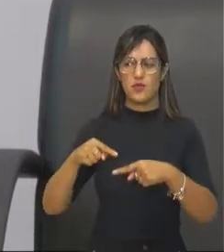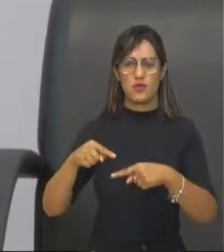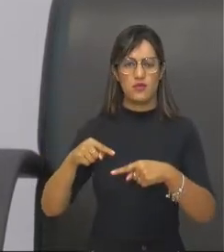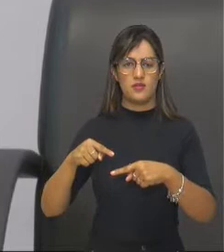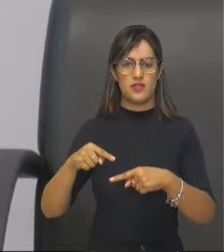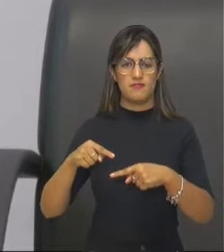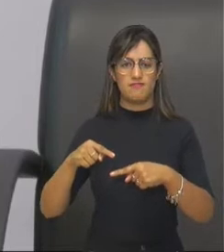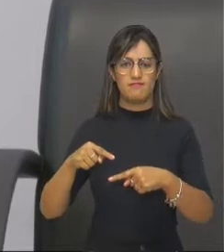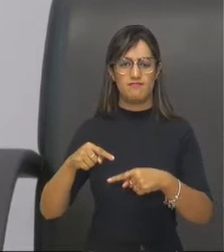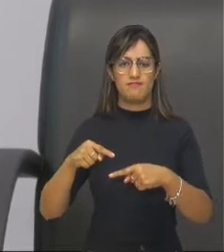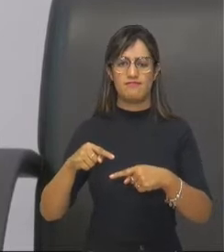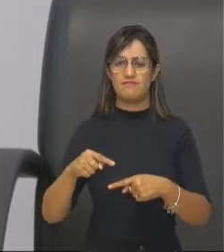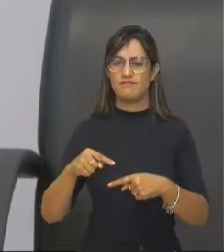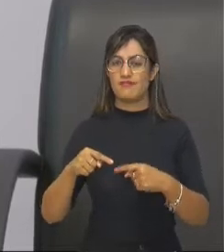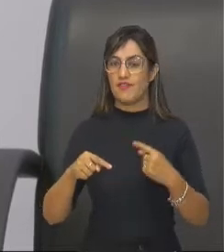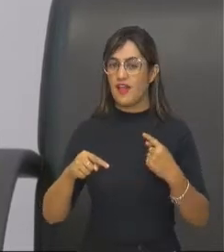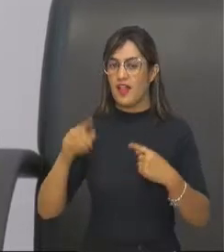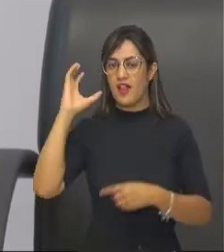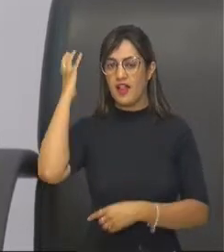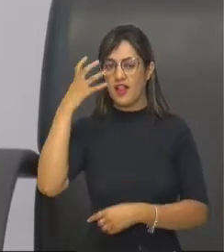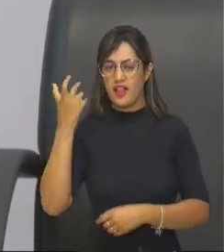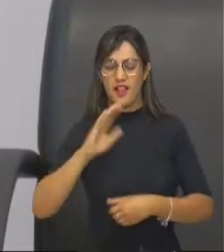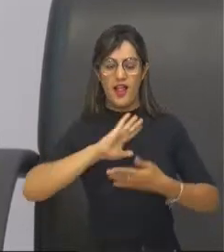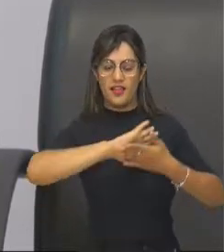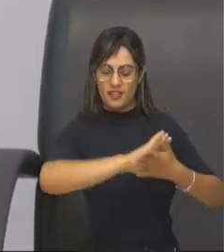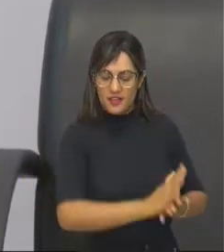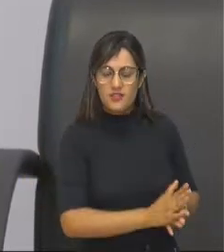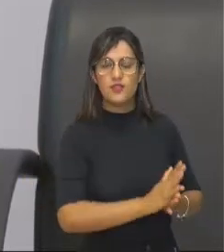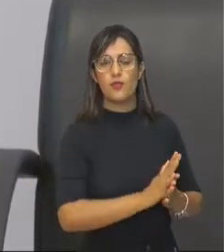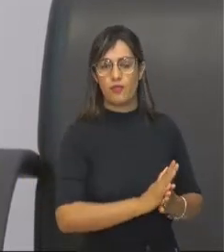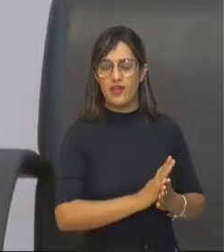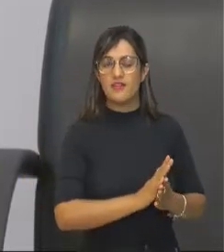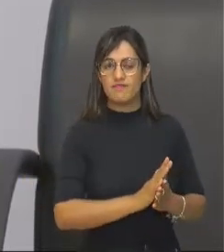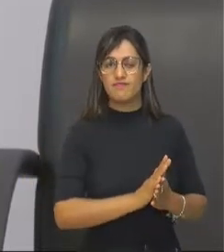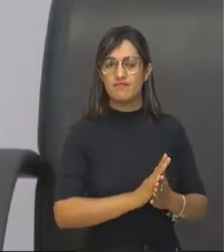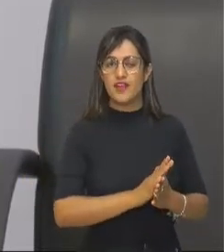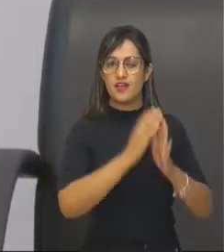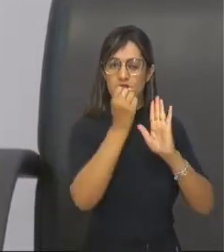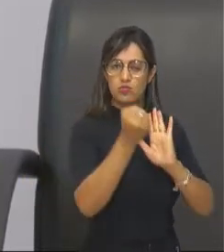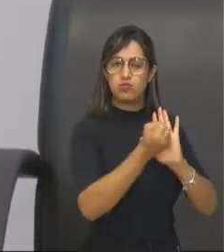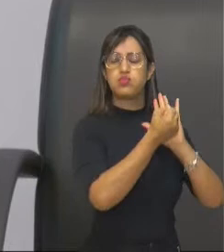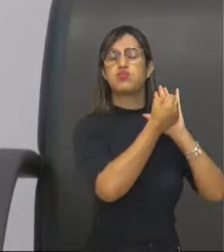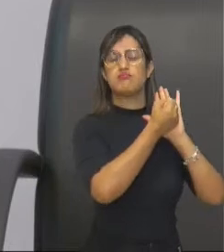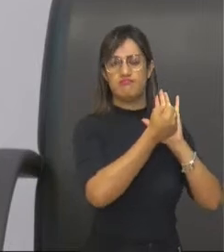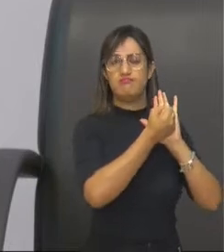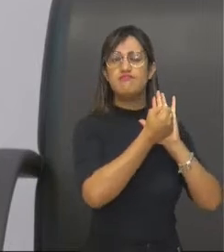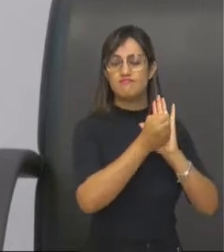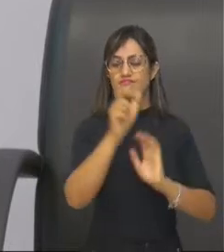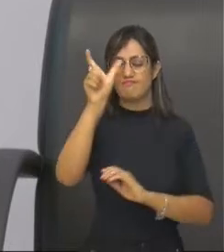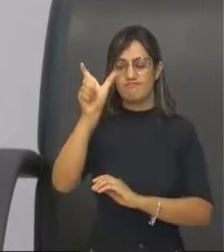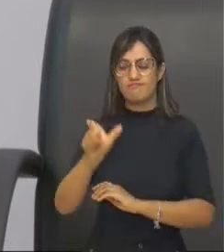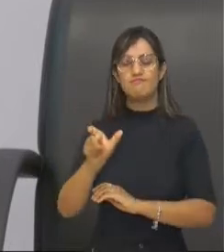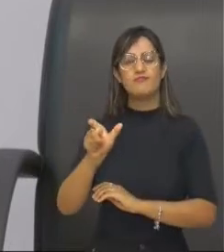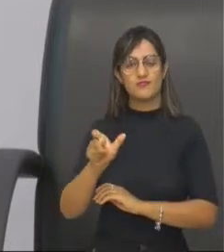violência. Então, que nós carreguemos esse legado que João Neri deixou para nós. E muito